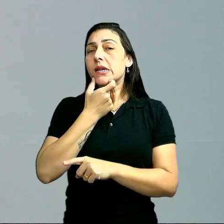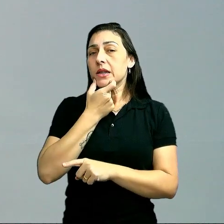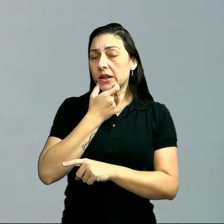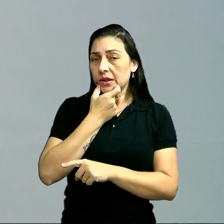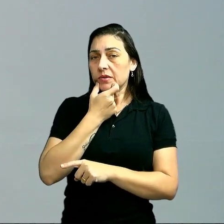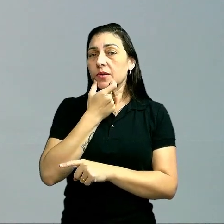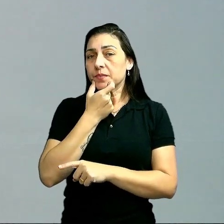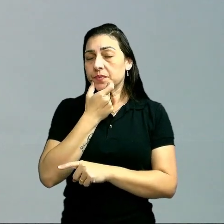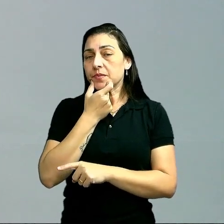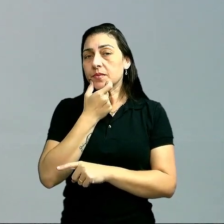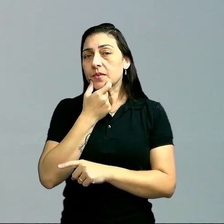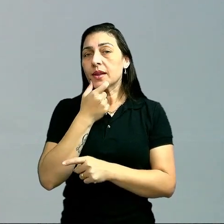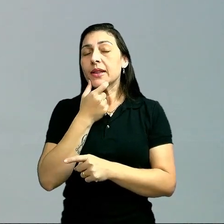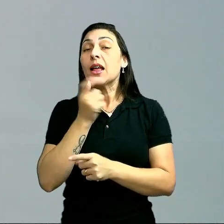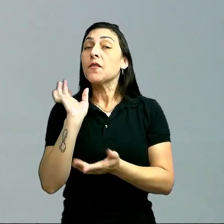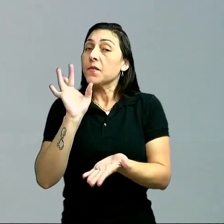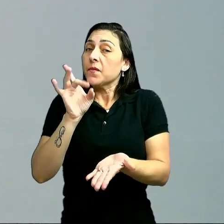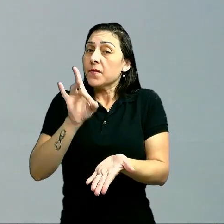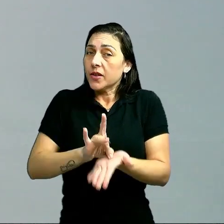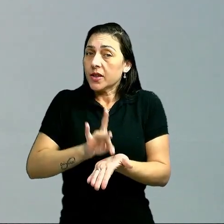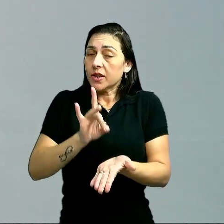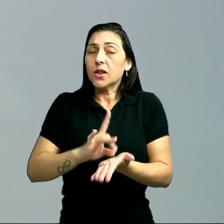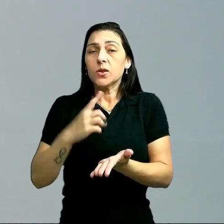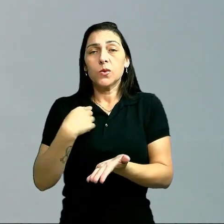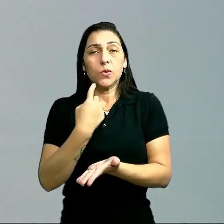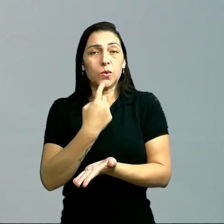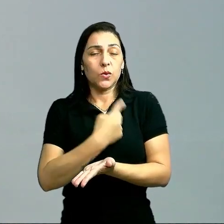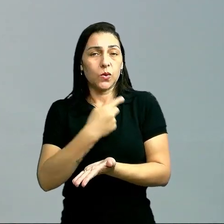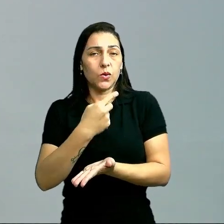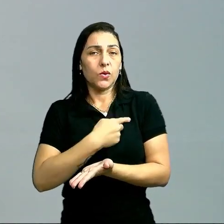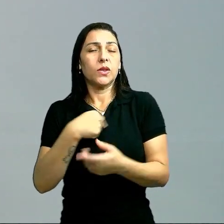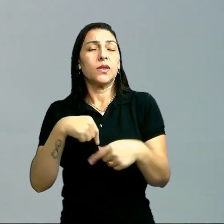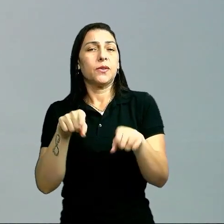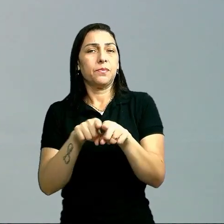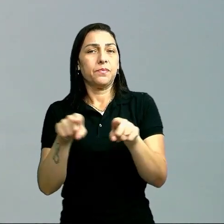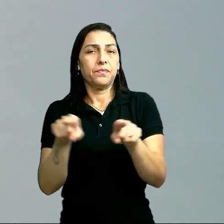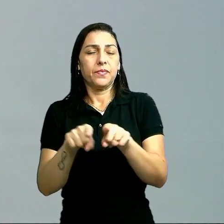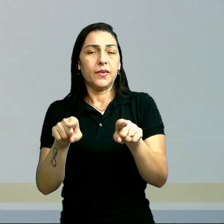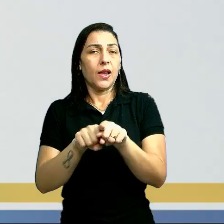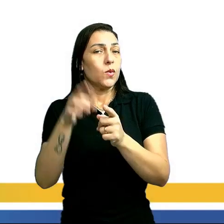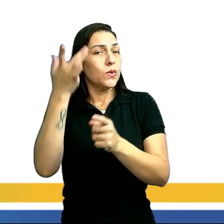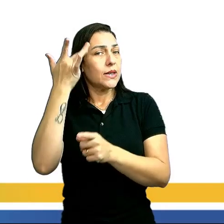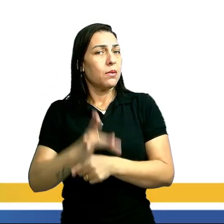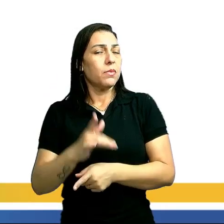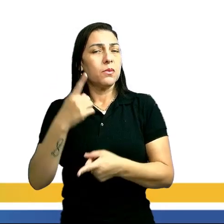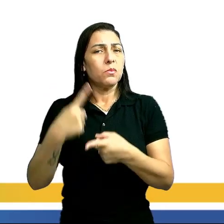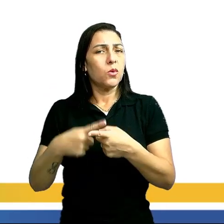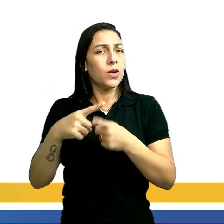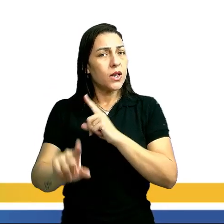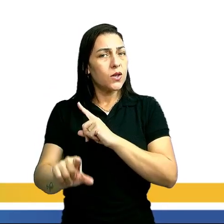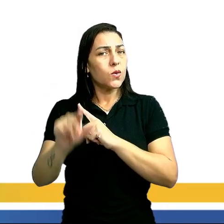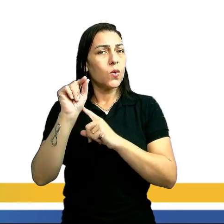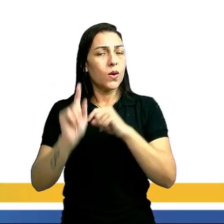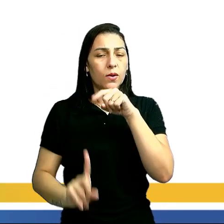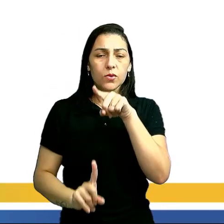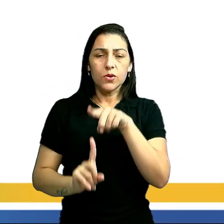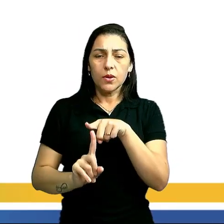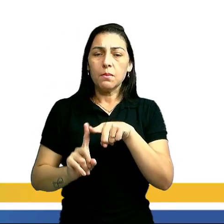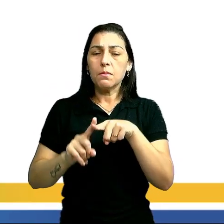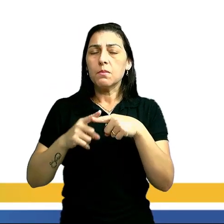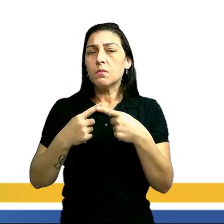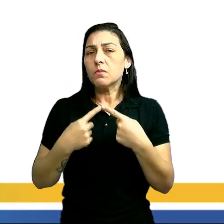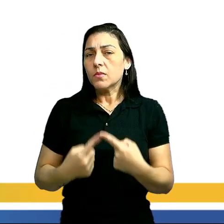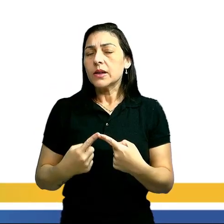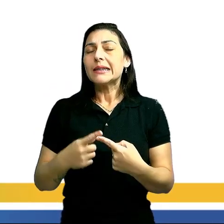por diante. Então, na verdade, a gente acaba, de certo modo, não sabendo por que escolheu, mas